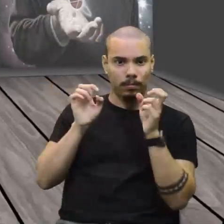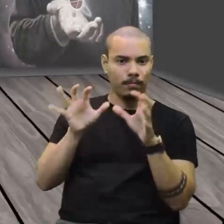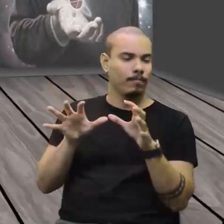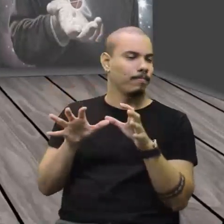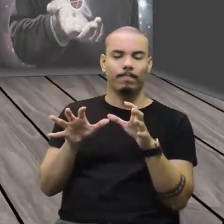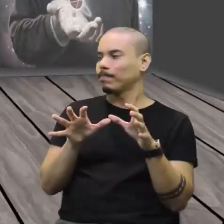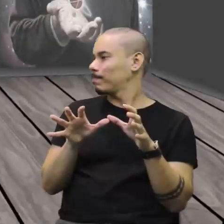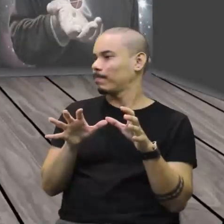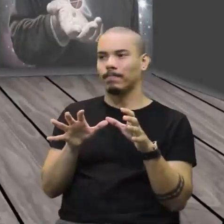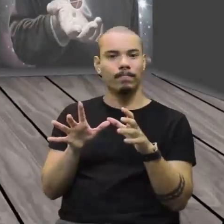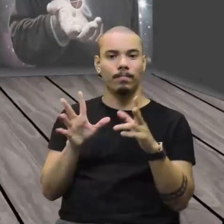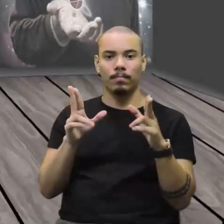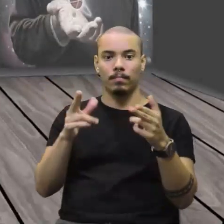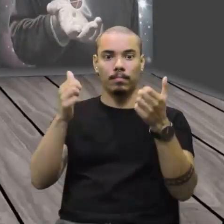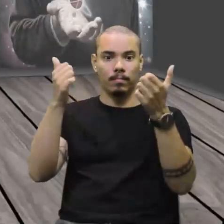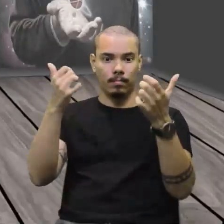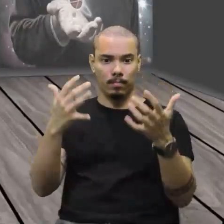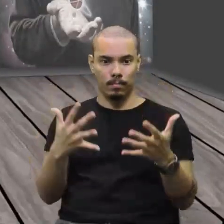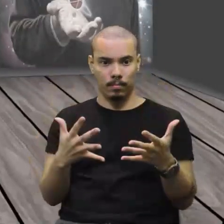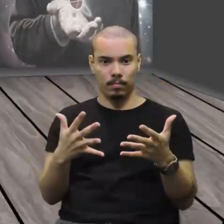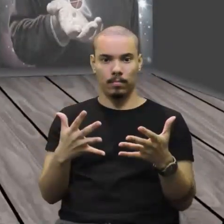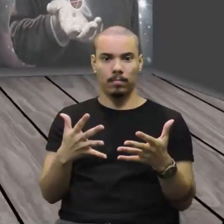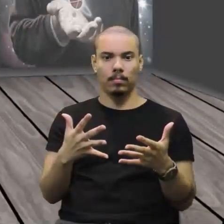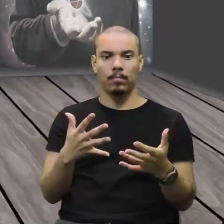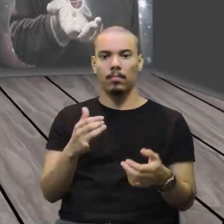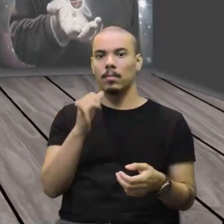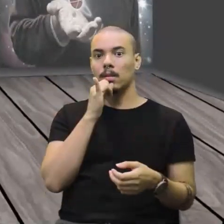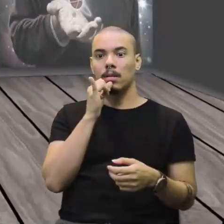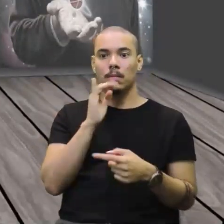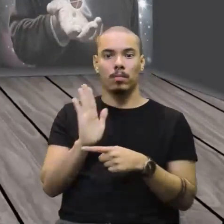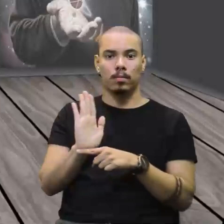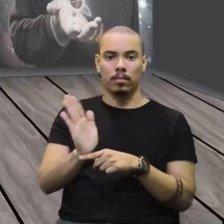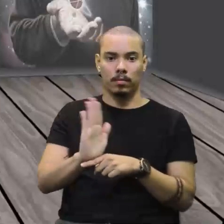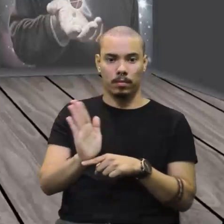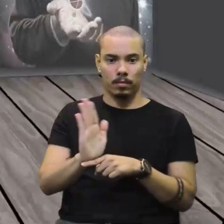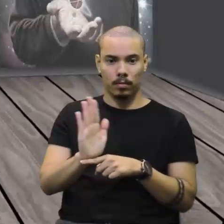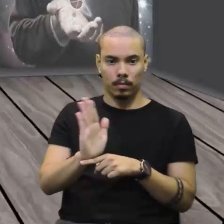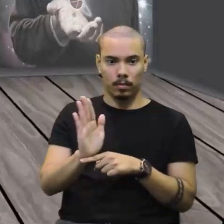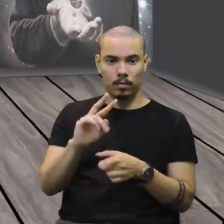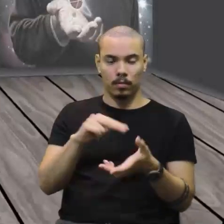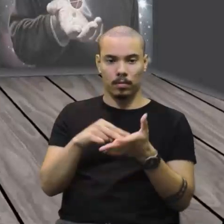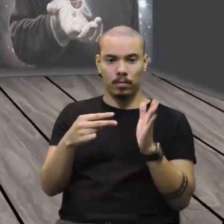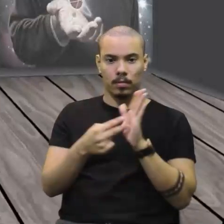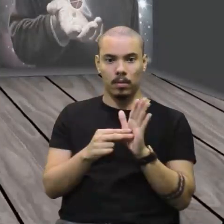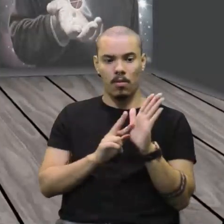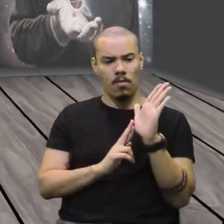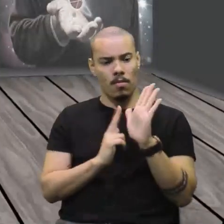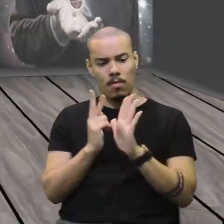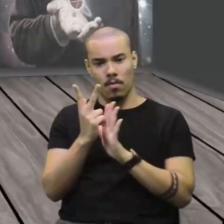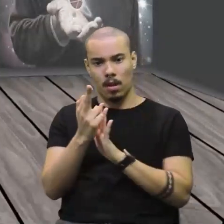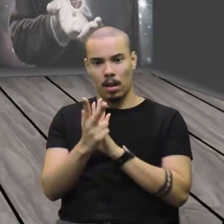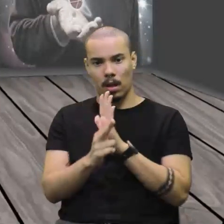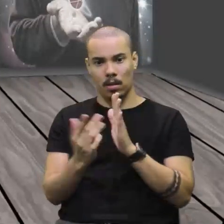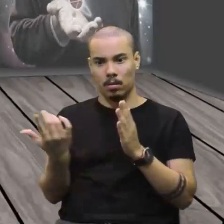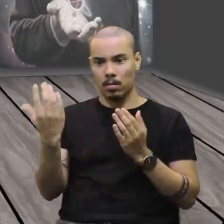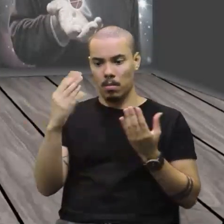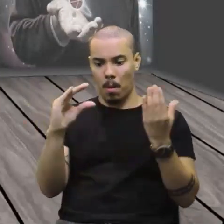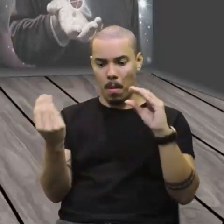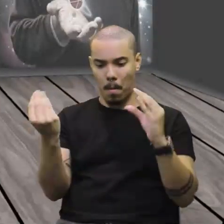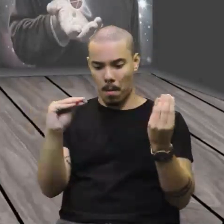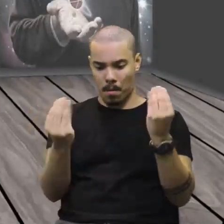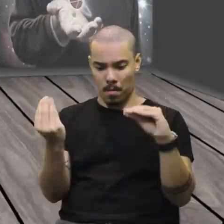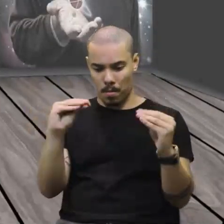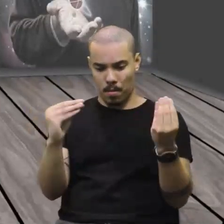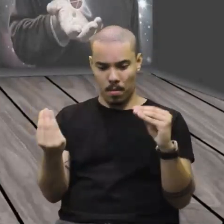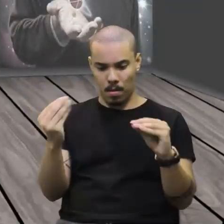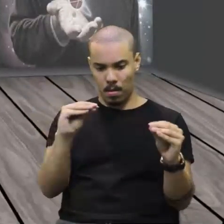Como falamos aqui, por exemplo, monitor, um filme. Um filme é repetição, é a passagem de vários quadros em sequência que se tornam